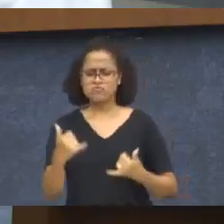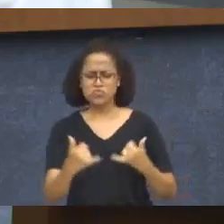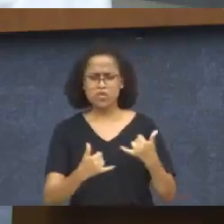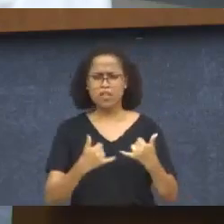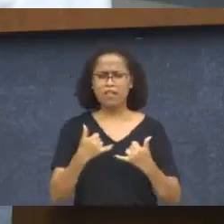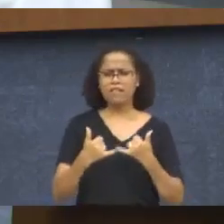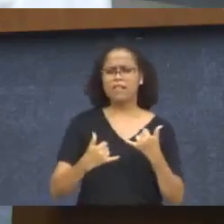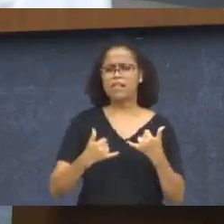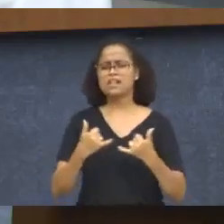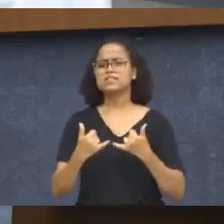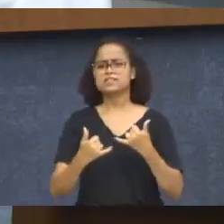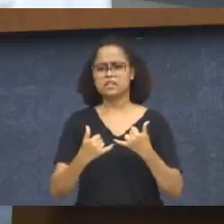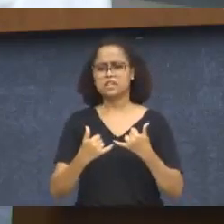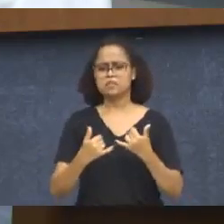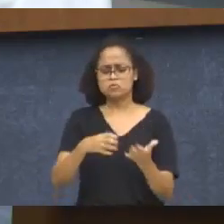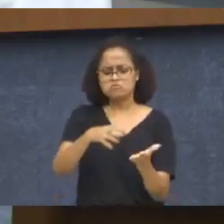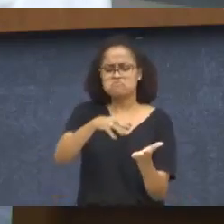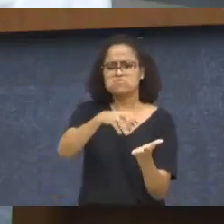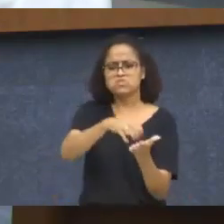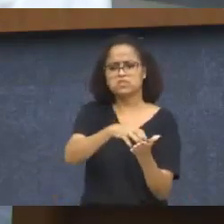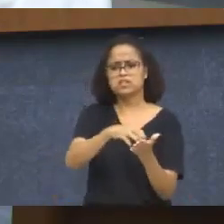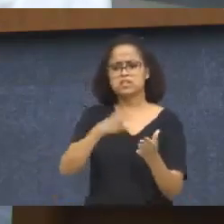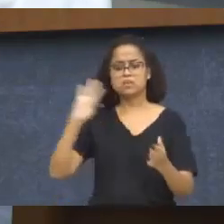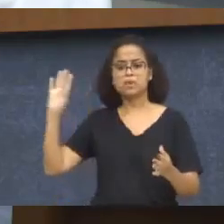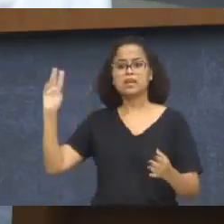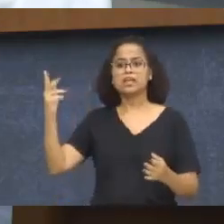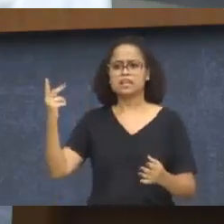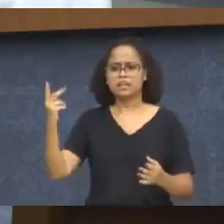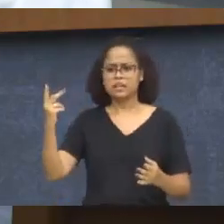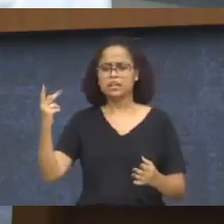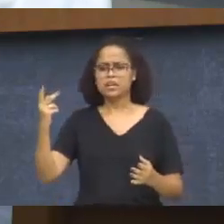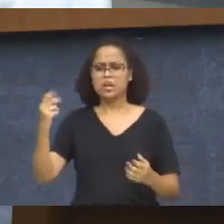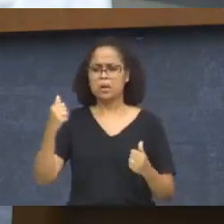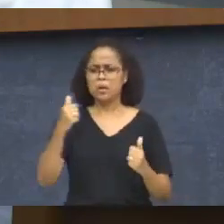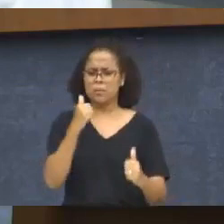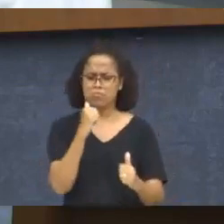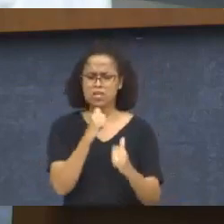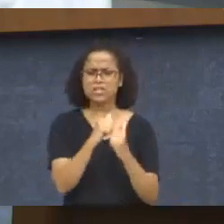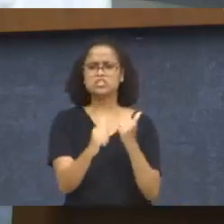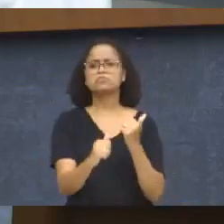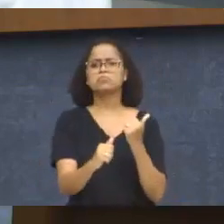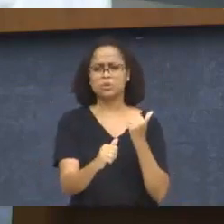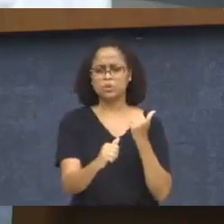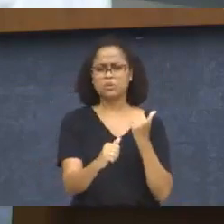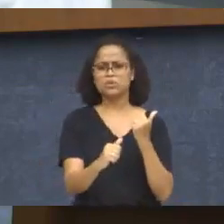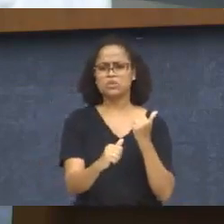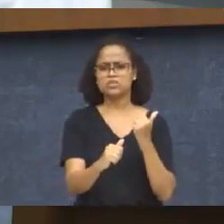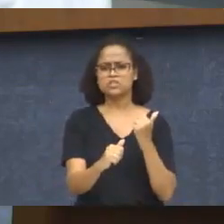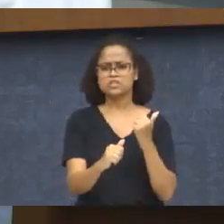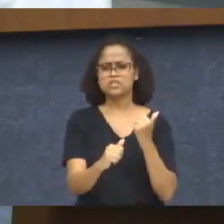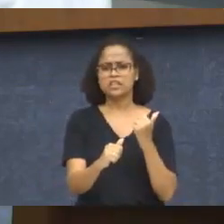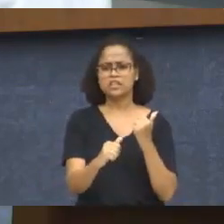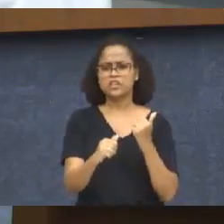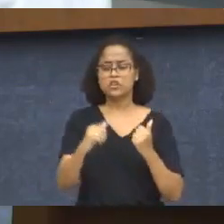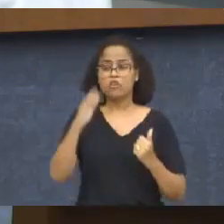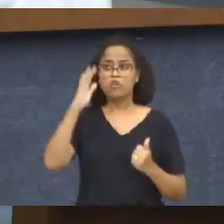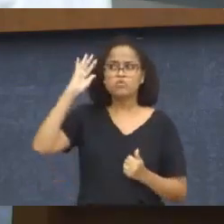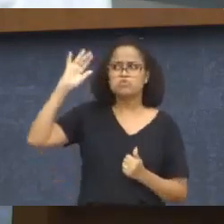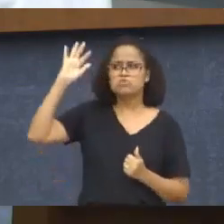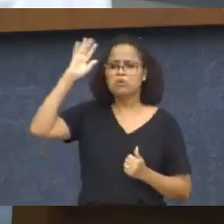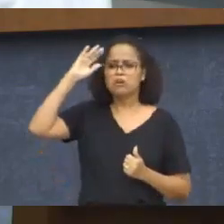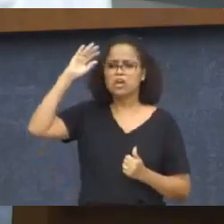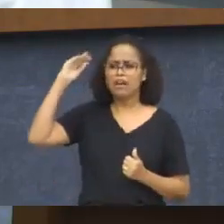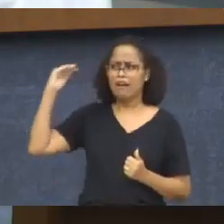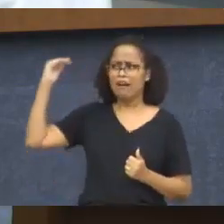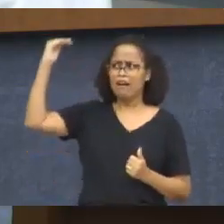de lazer de Belo Horizonte, para esportes náuticos. Vamos sonhar alto e vamos realizar, que a